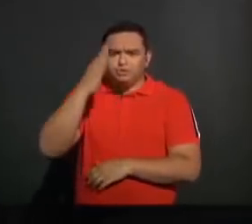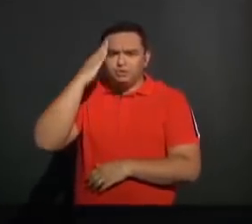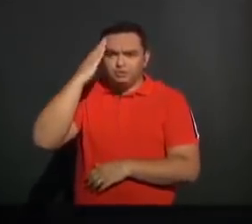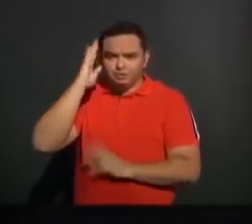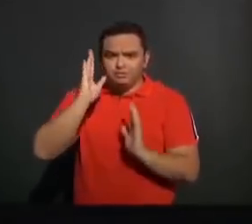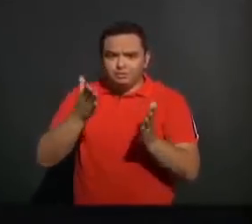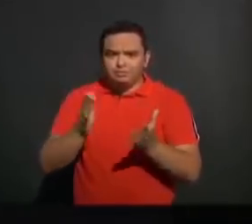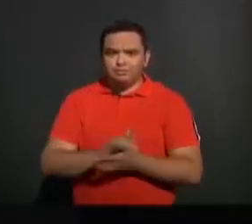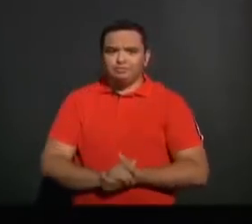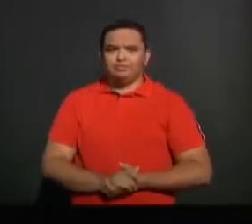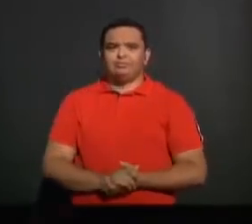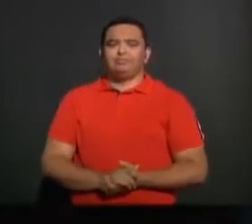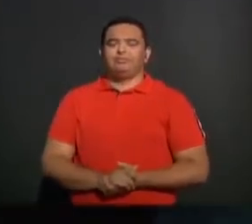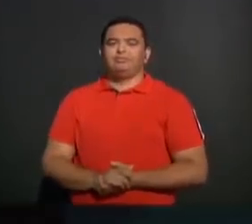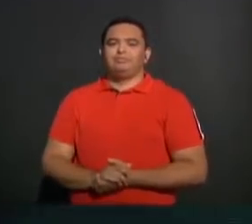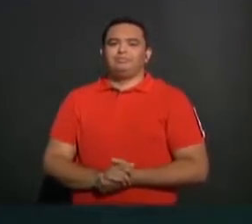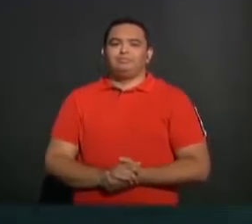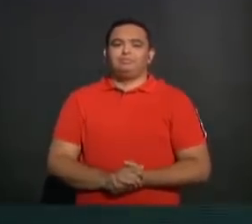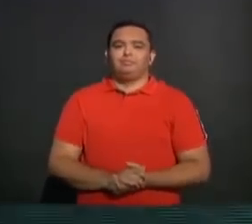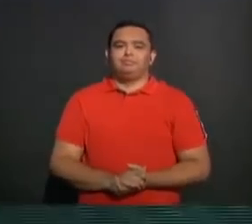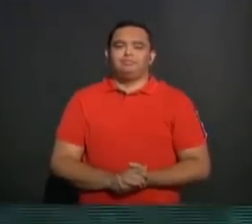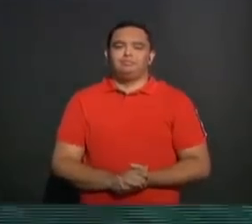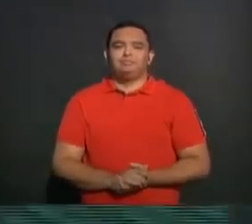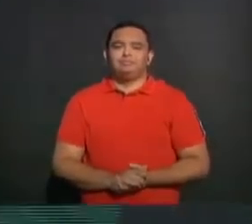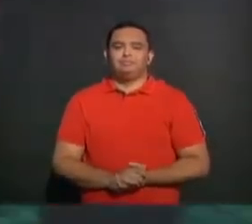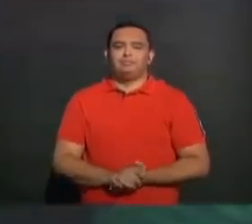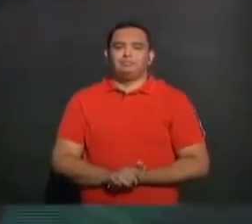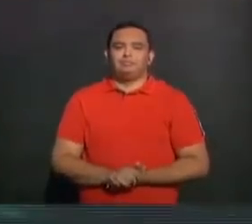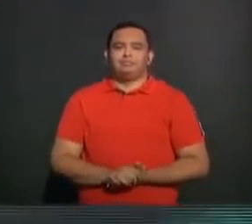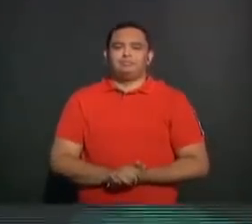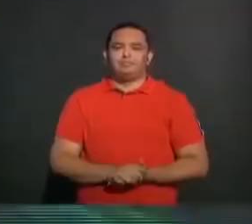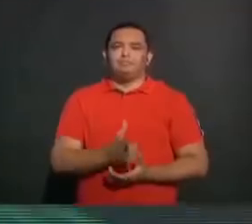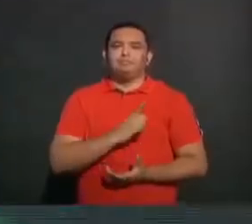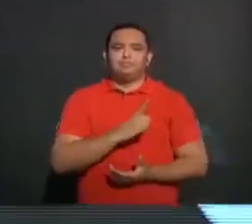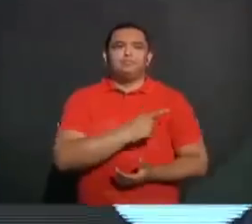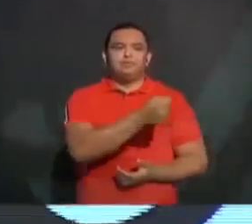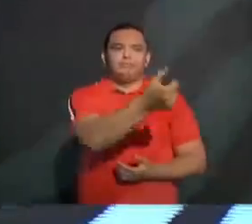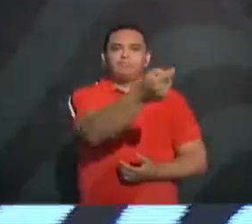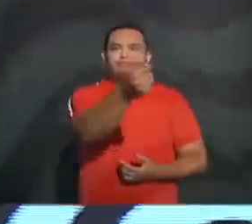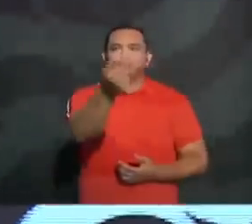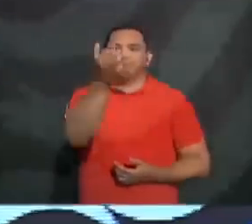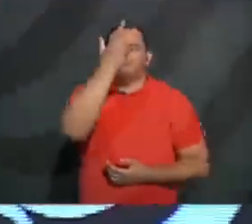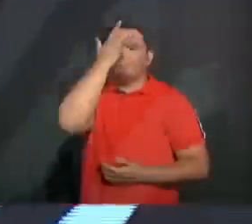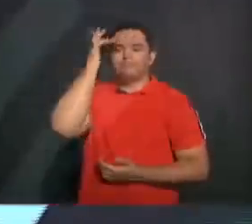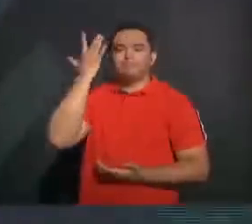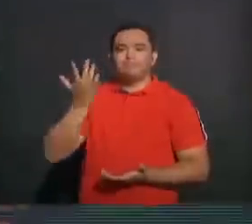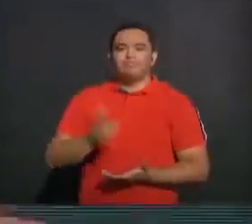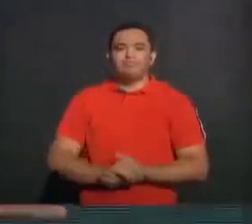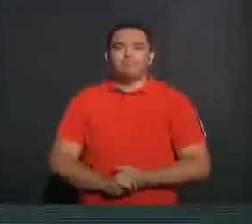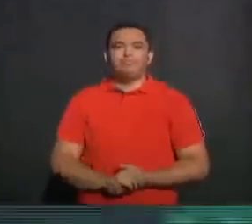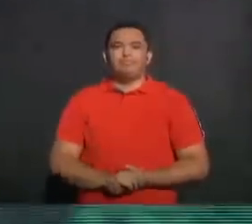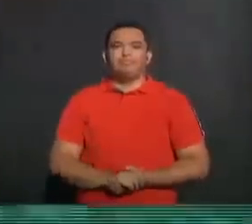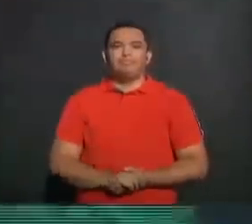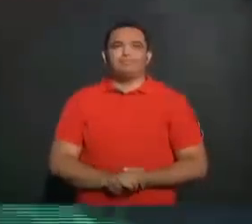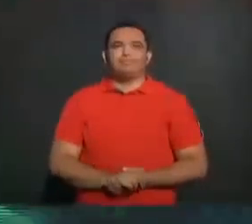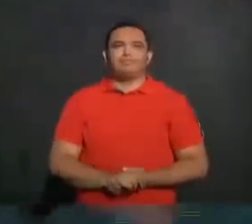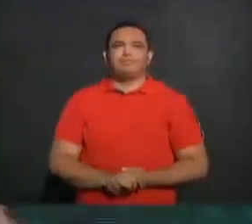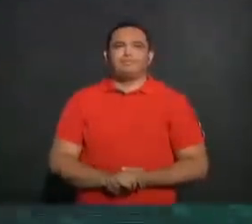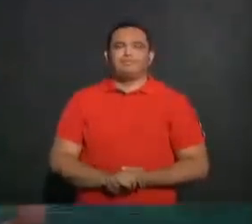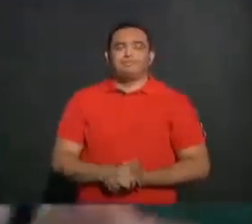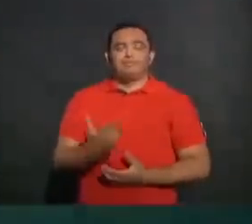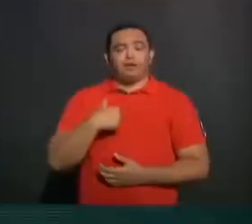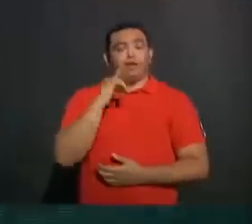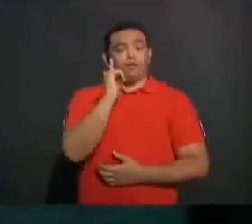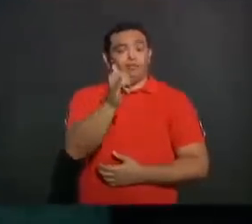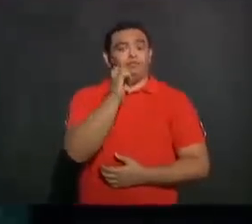alguma vez na vida? Levanta esse sovaco aí, por favor. Aí, tem algumas, pelo menos umas 10 pessoas que já ouviram. Posso te falar